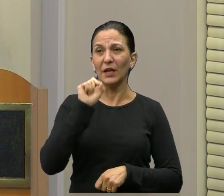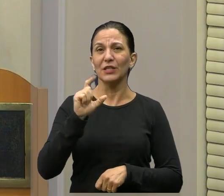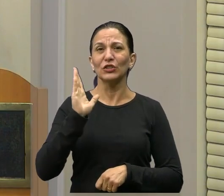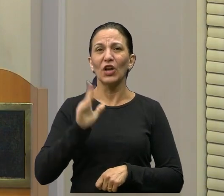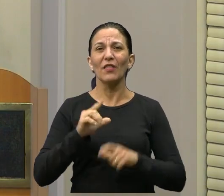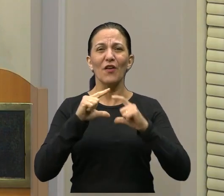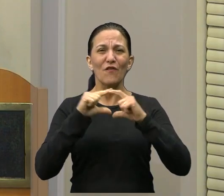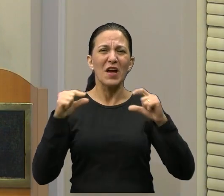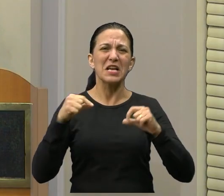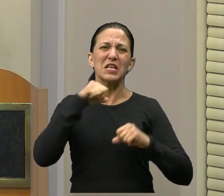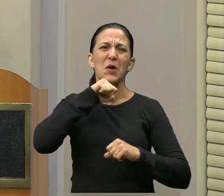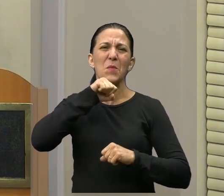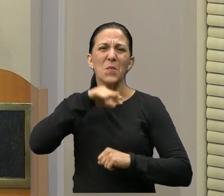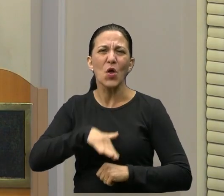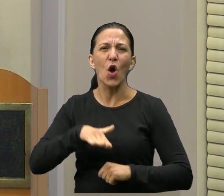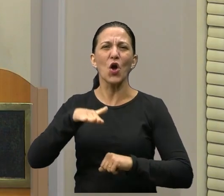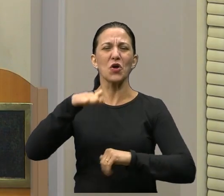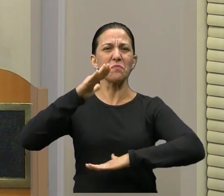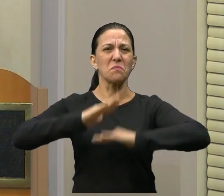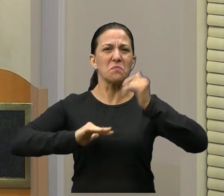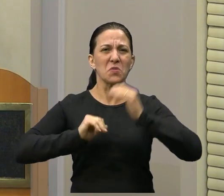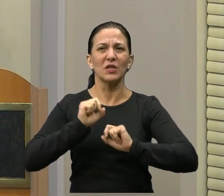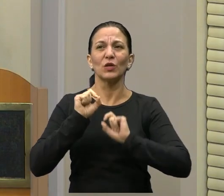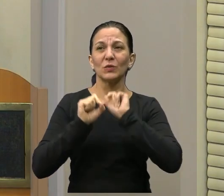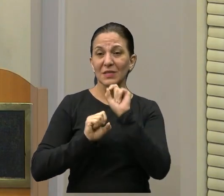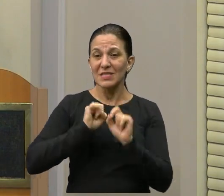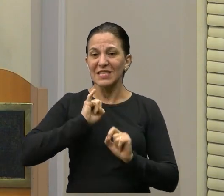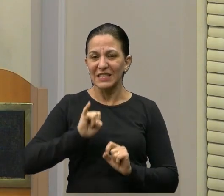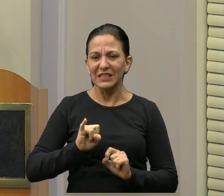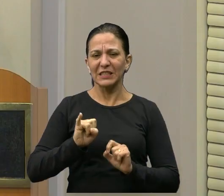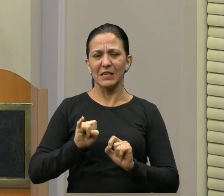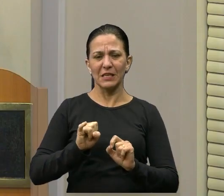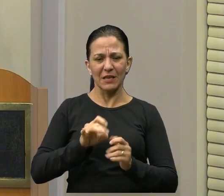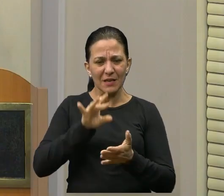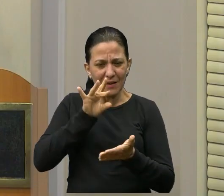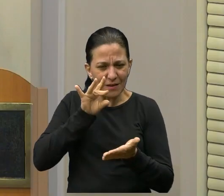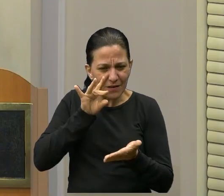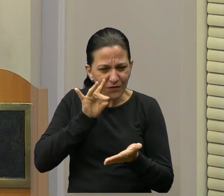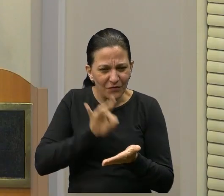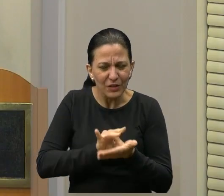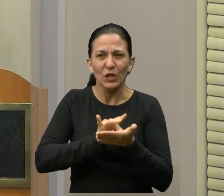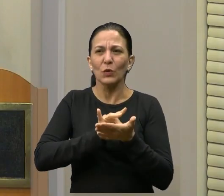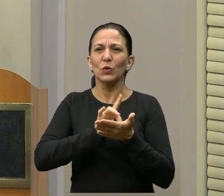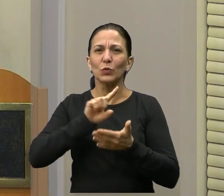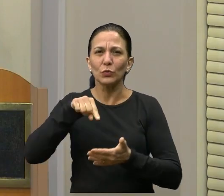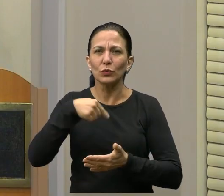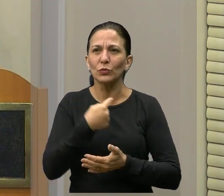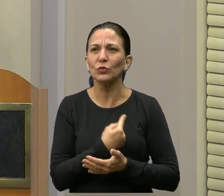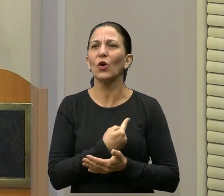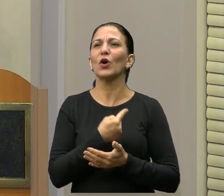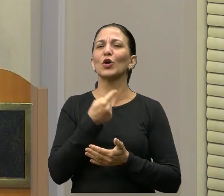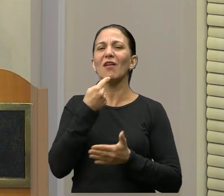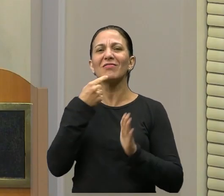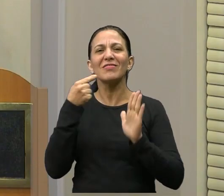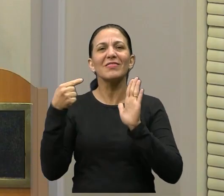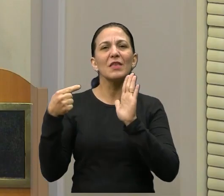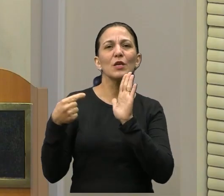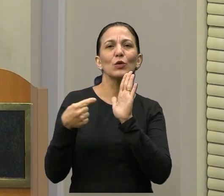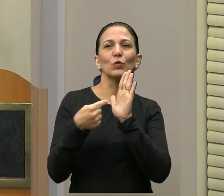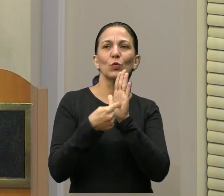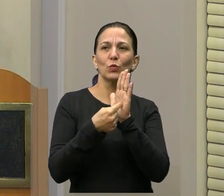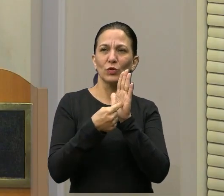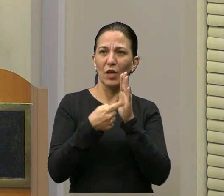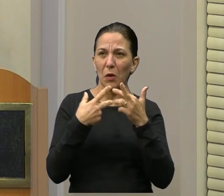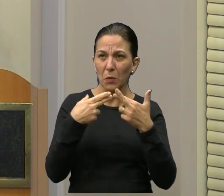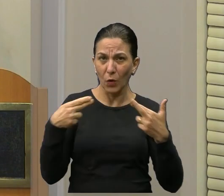houve frases piores e ações que, se fossem levados a ferro e a fogo, boa parte de nós poderíamos ser denunciados. E, em